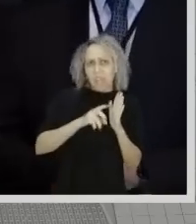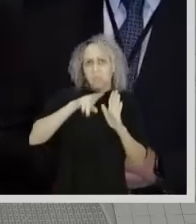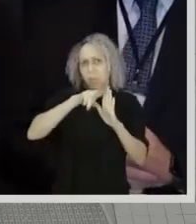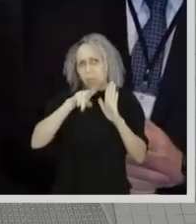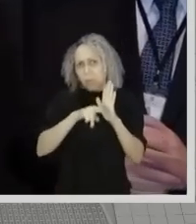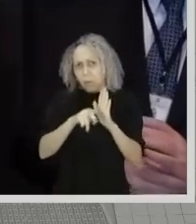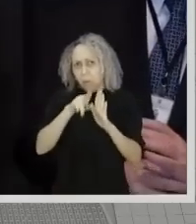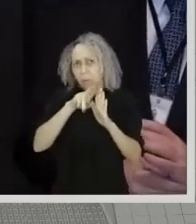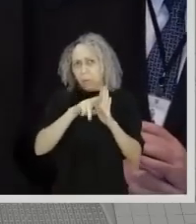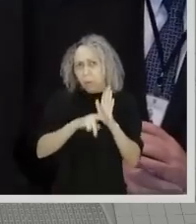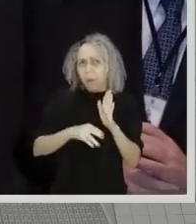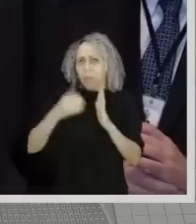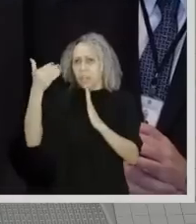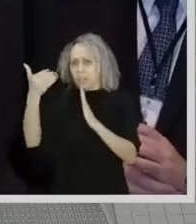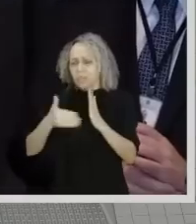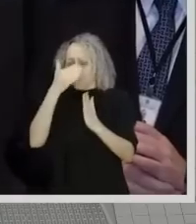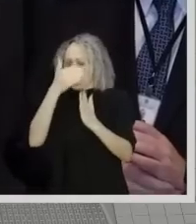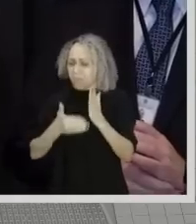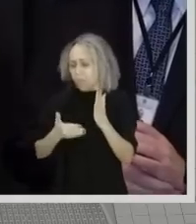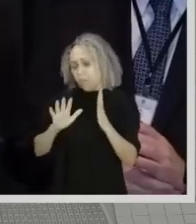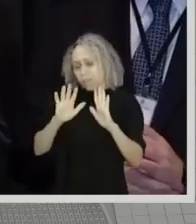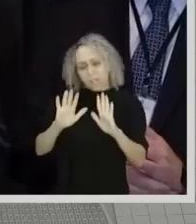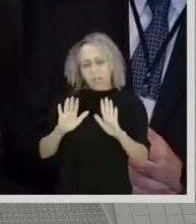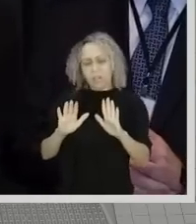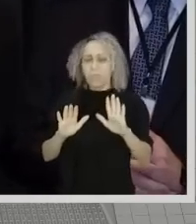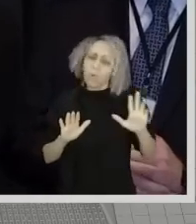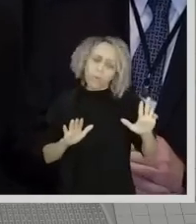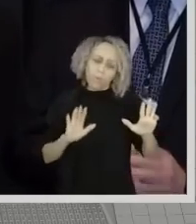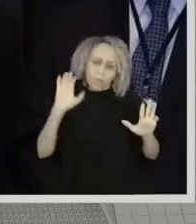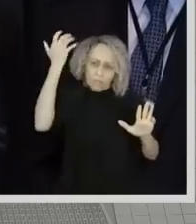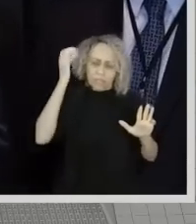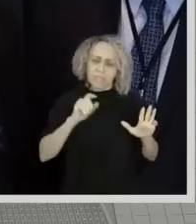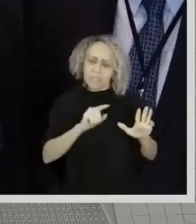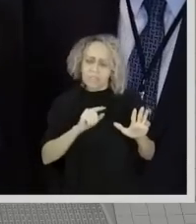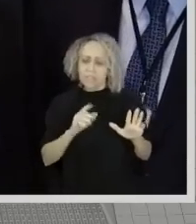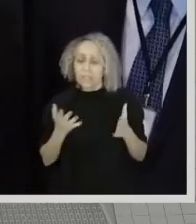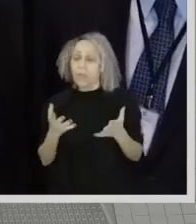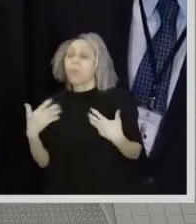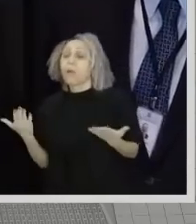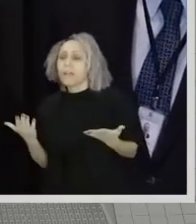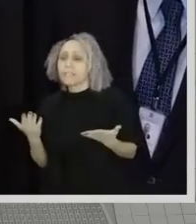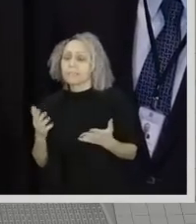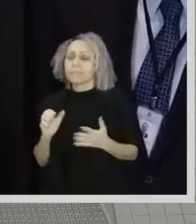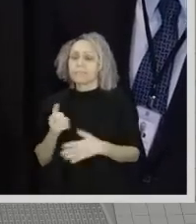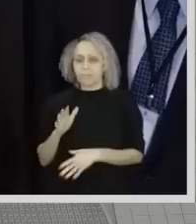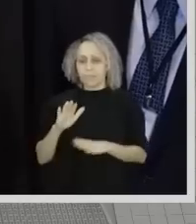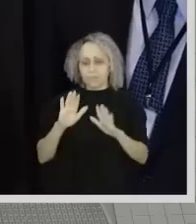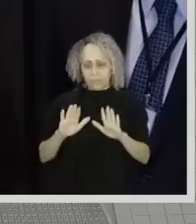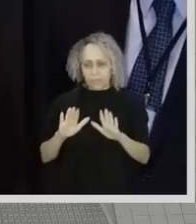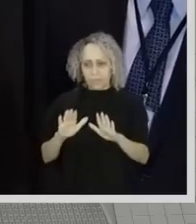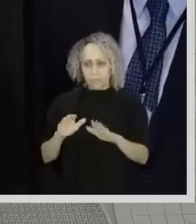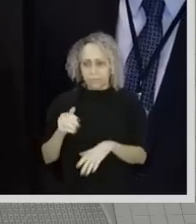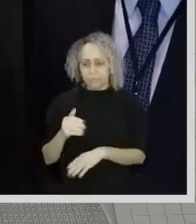também vai se falar sobre outros investimentos que estão previstos, cerca de 600 milhões de reais para diversos estados. Aqui